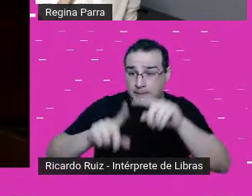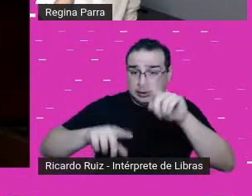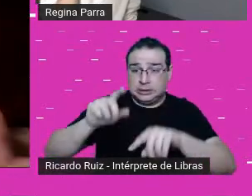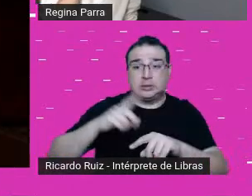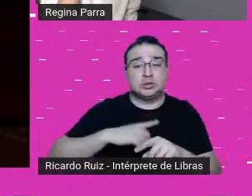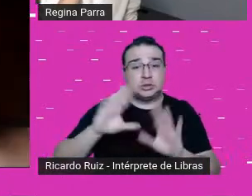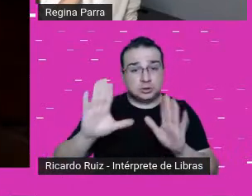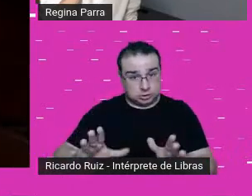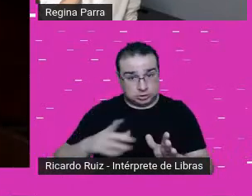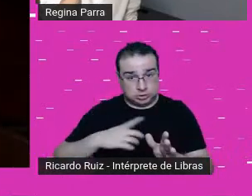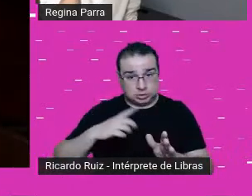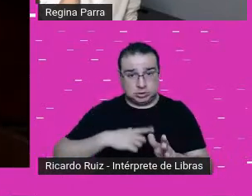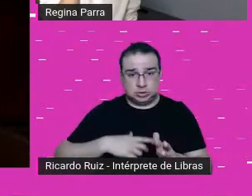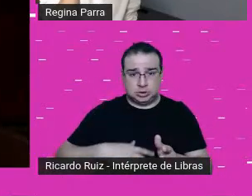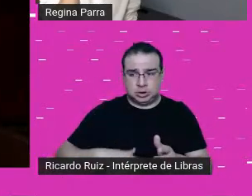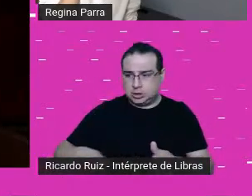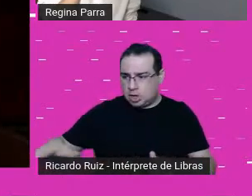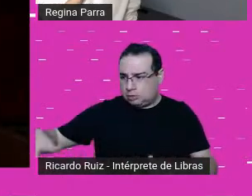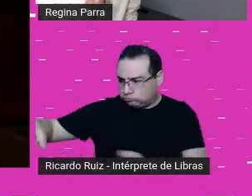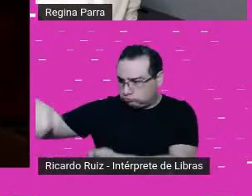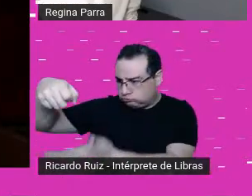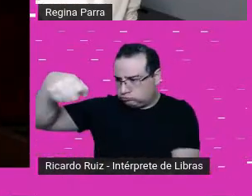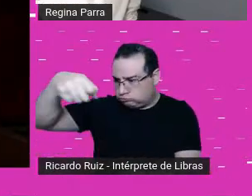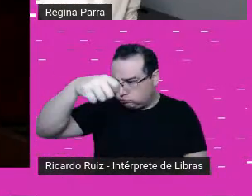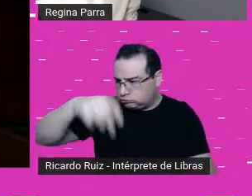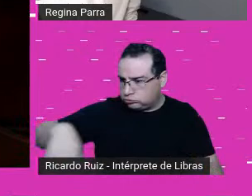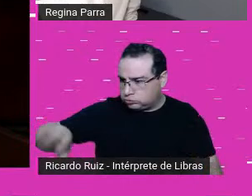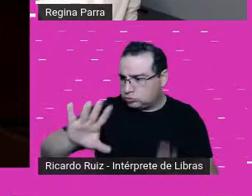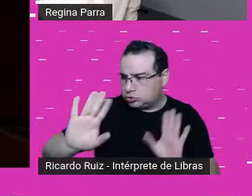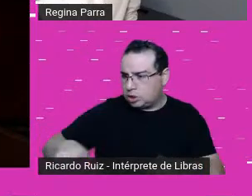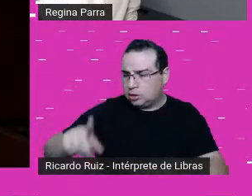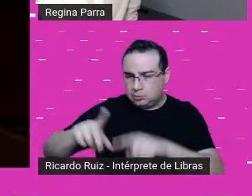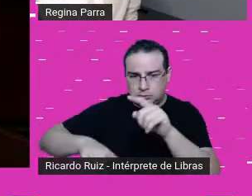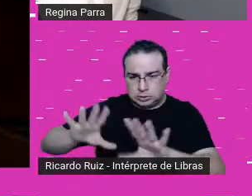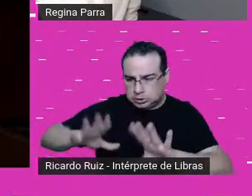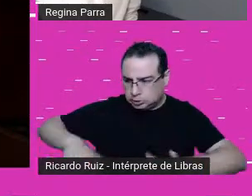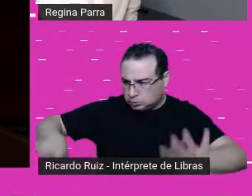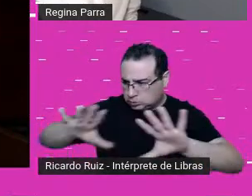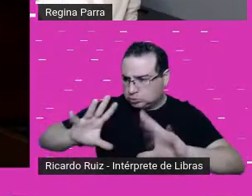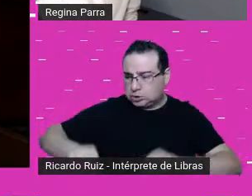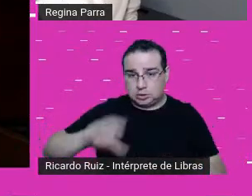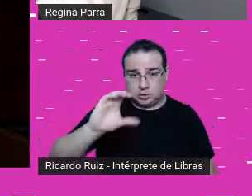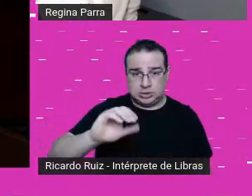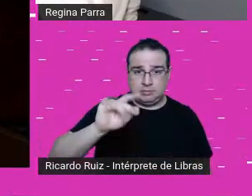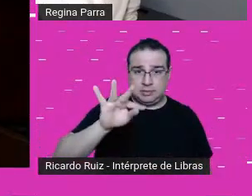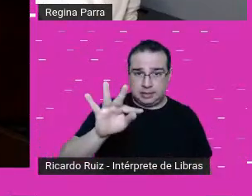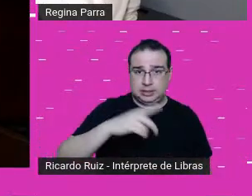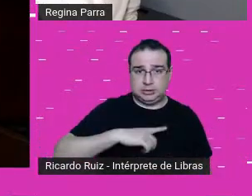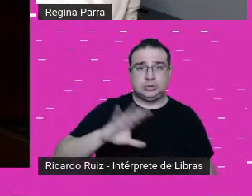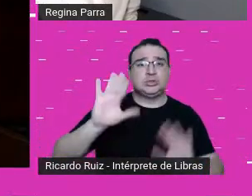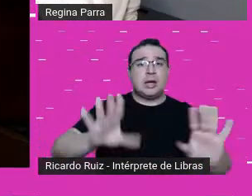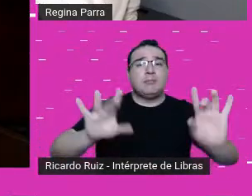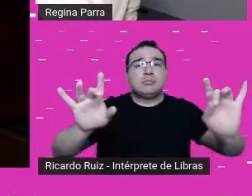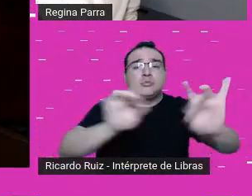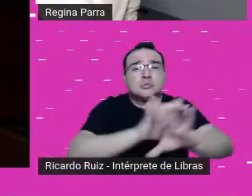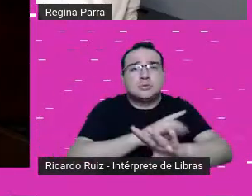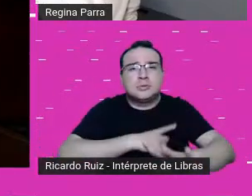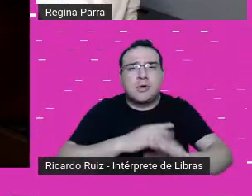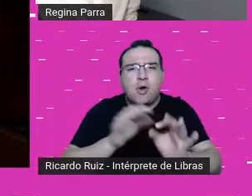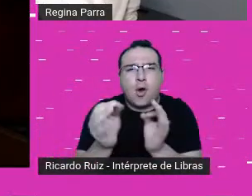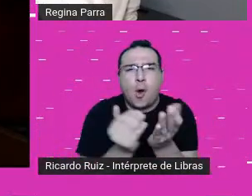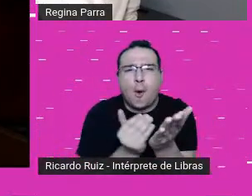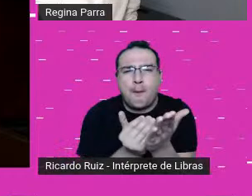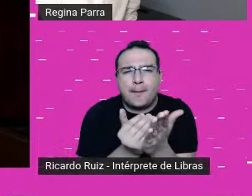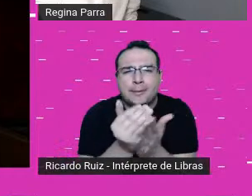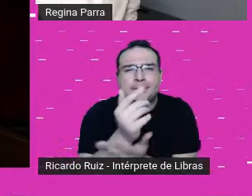tinha excedido da primeira montagem, que estava disponível lá no CPT, na cenografia, e comecei